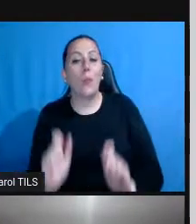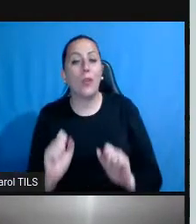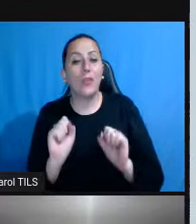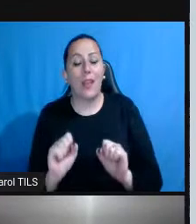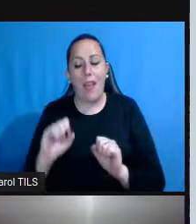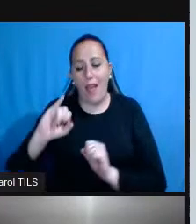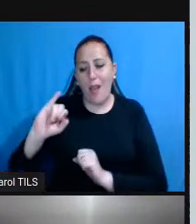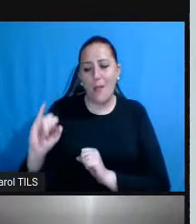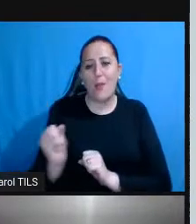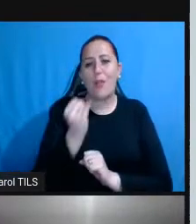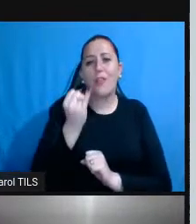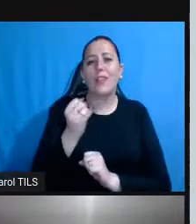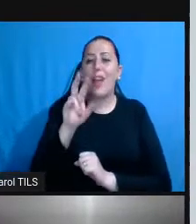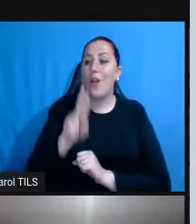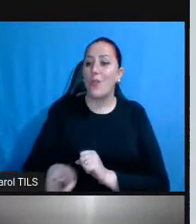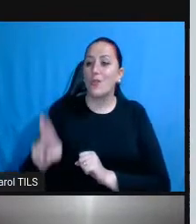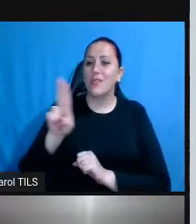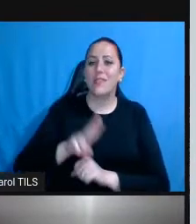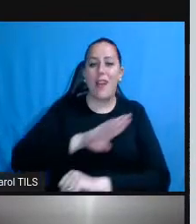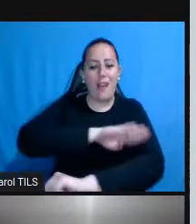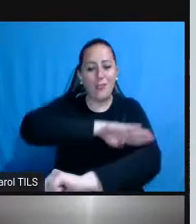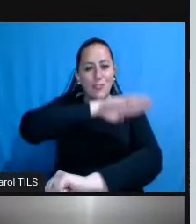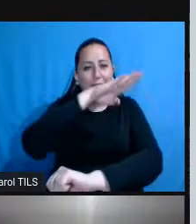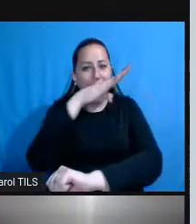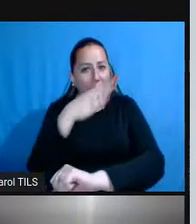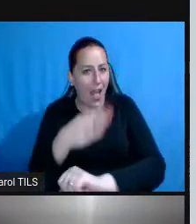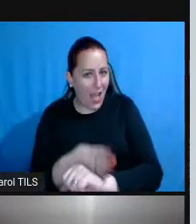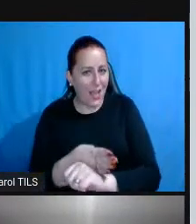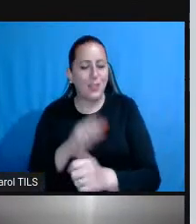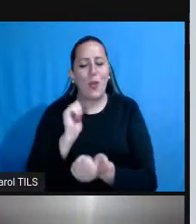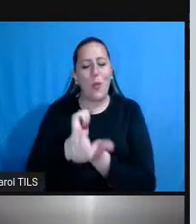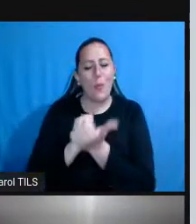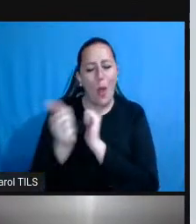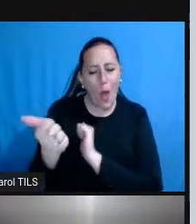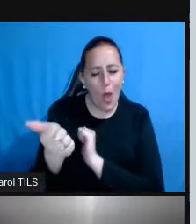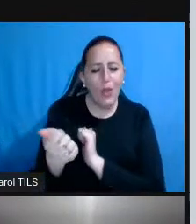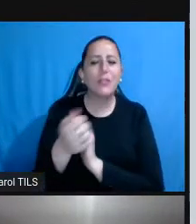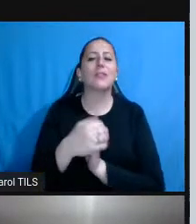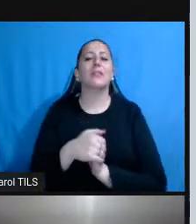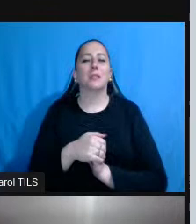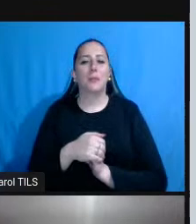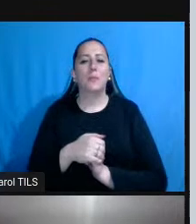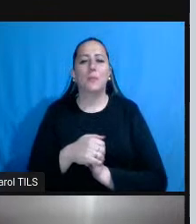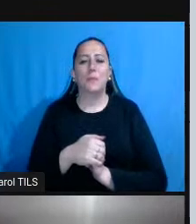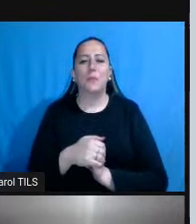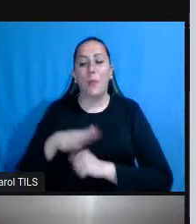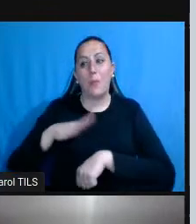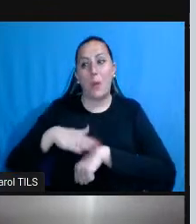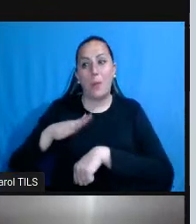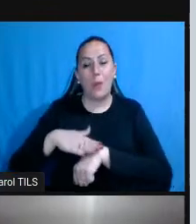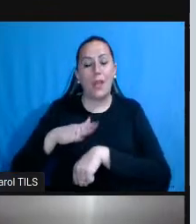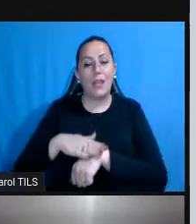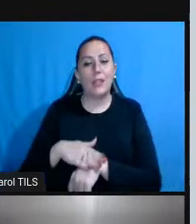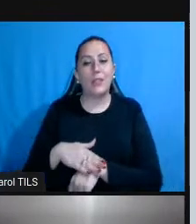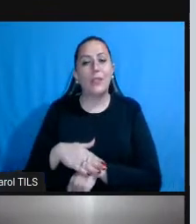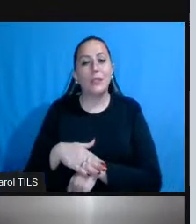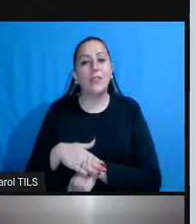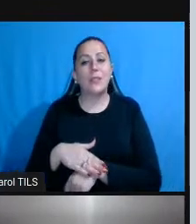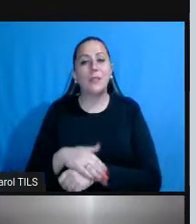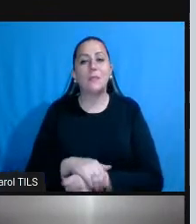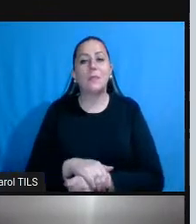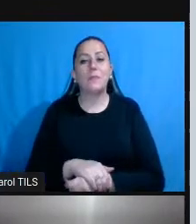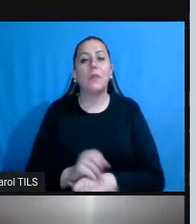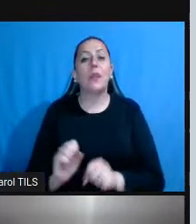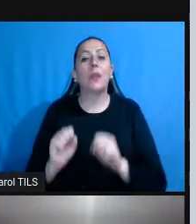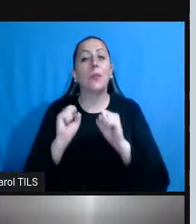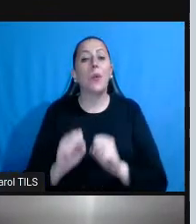aproveitar e desfrutar dela para práticas esportivas, então para momentos em que